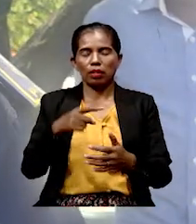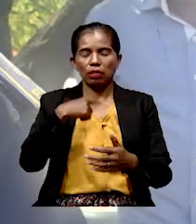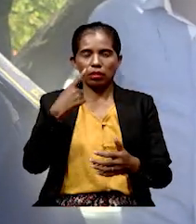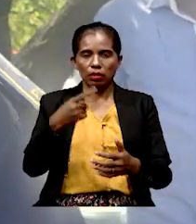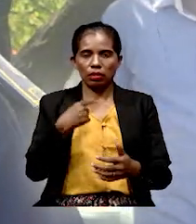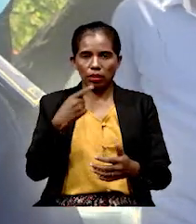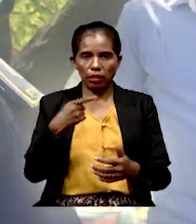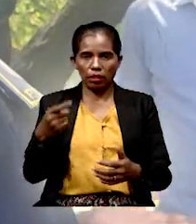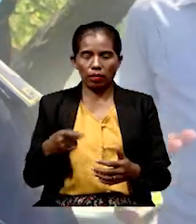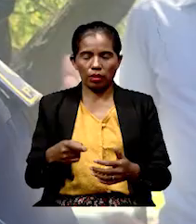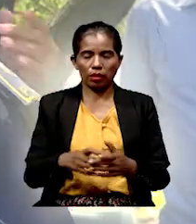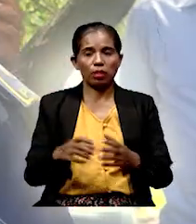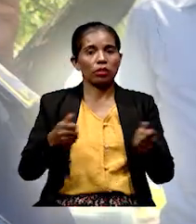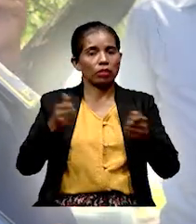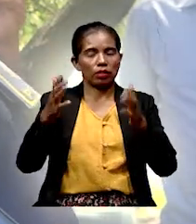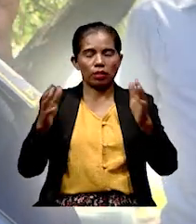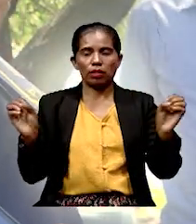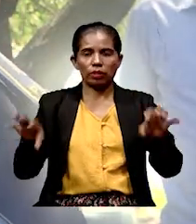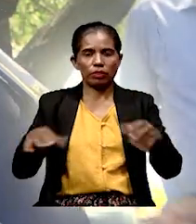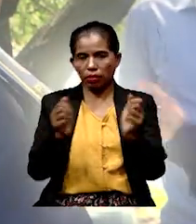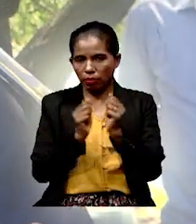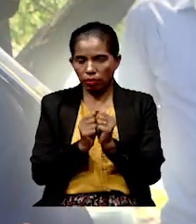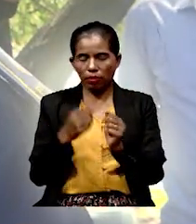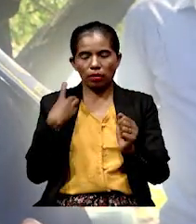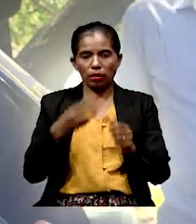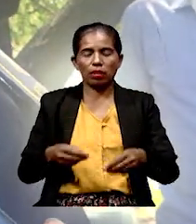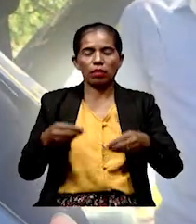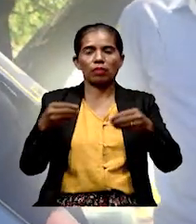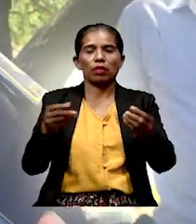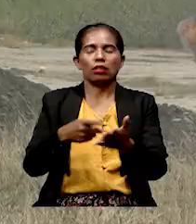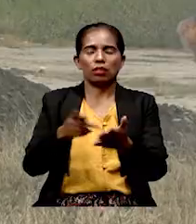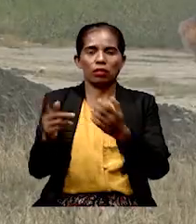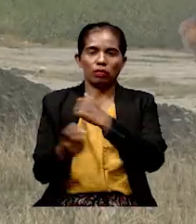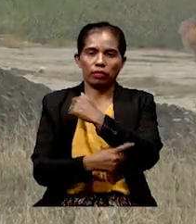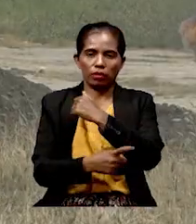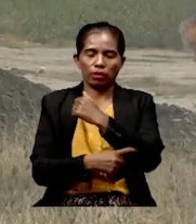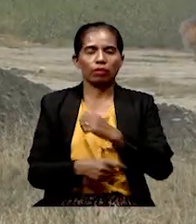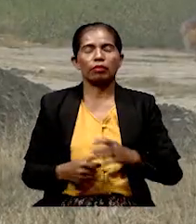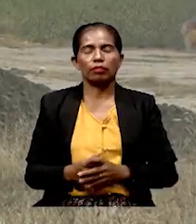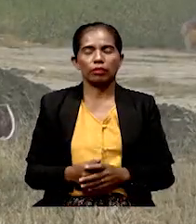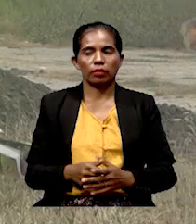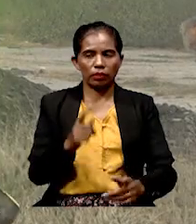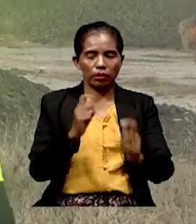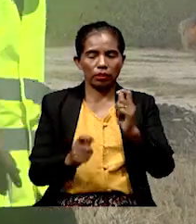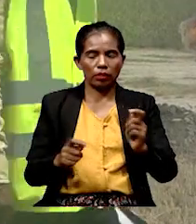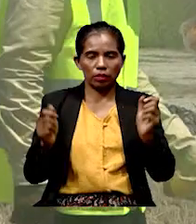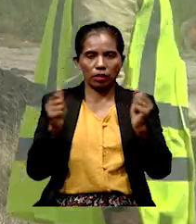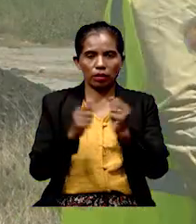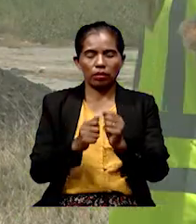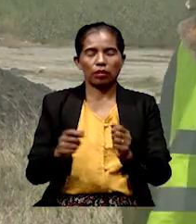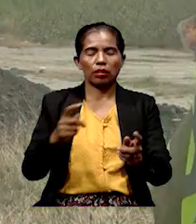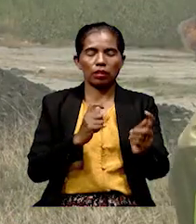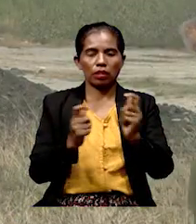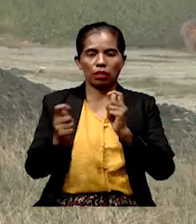mas condutor circo, né, beira, mas lá, opera, e se passa coimas para circo, passa multa. Terminal provisório né, se acumula transporte